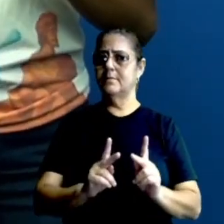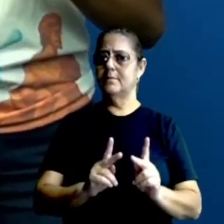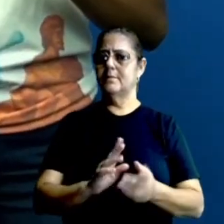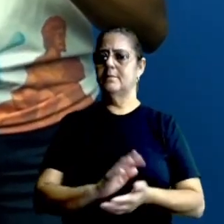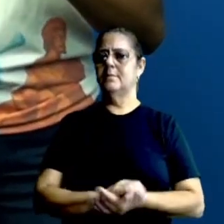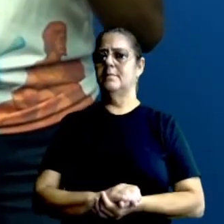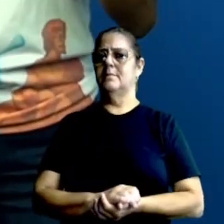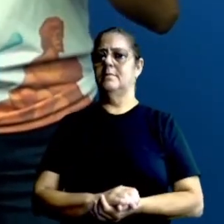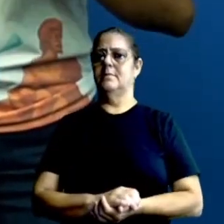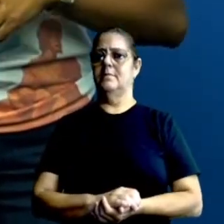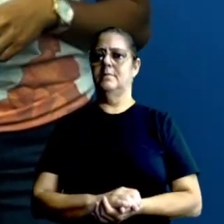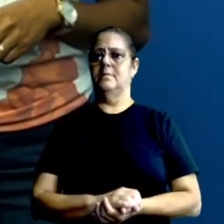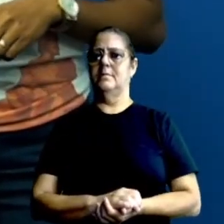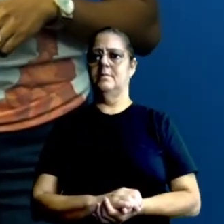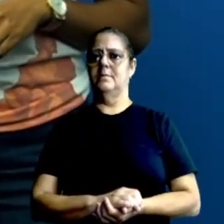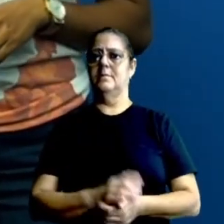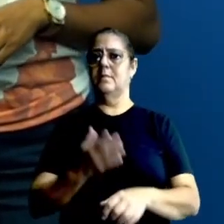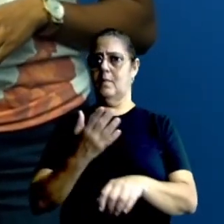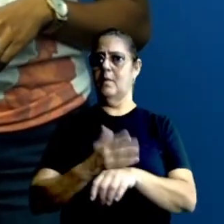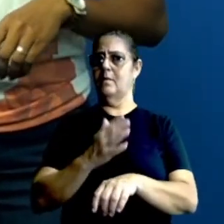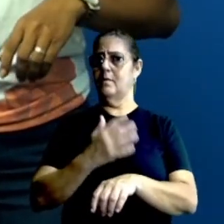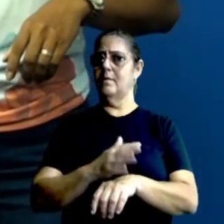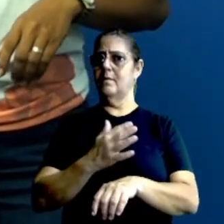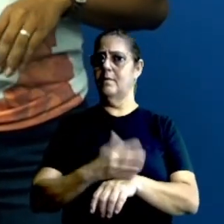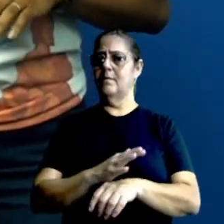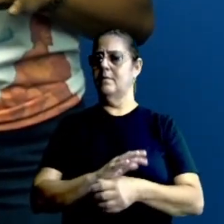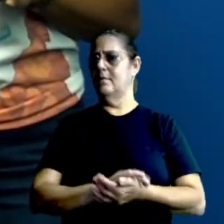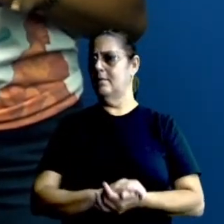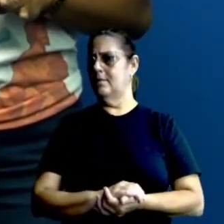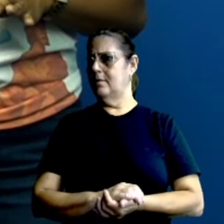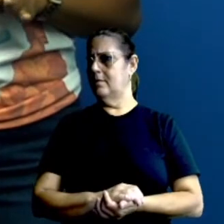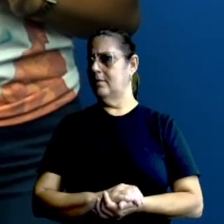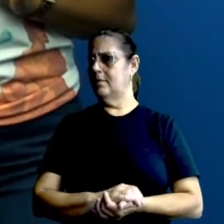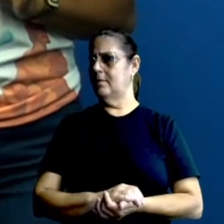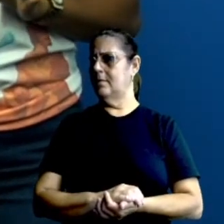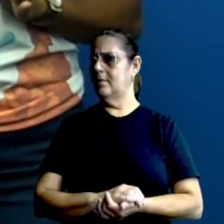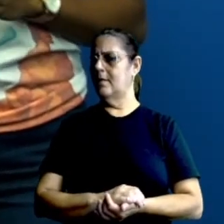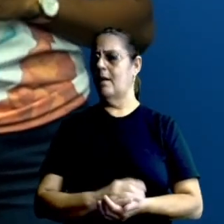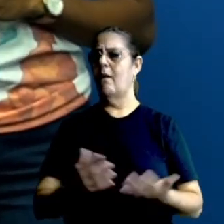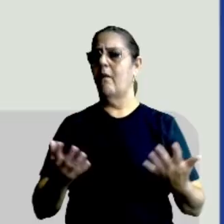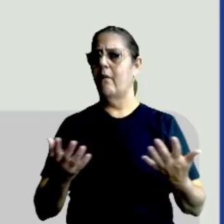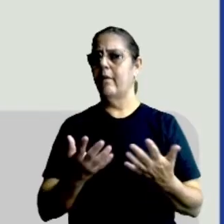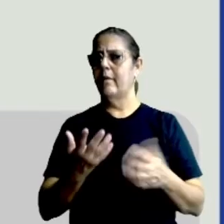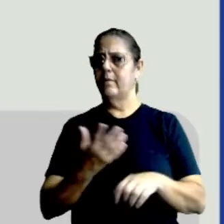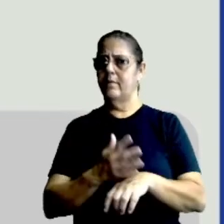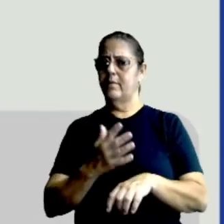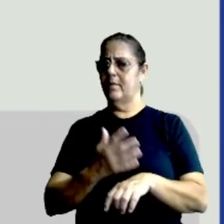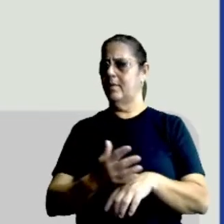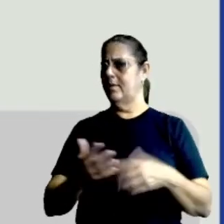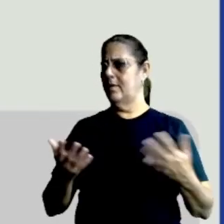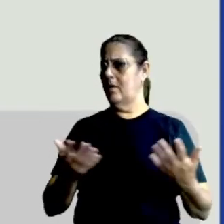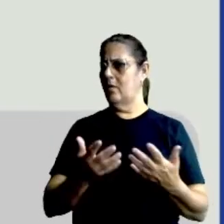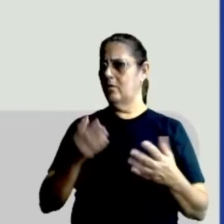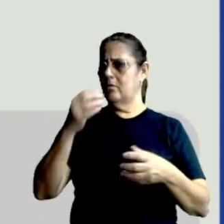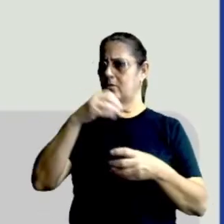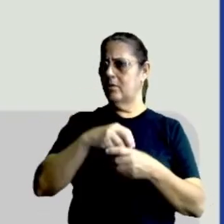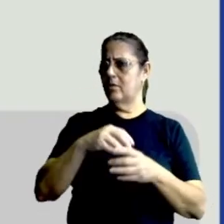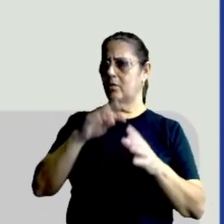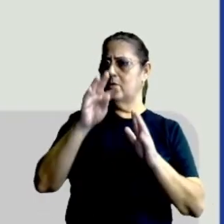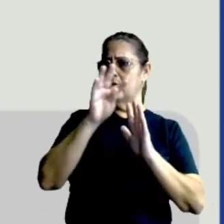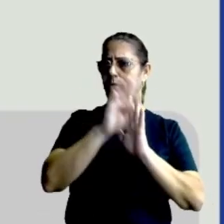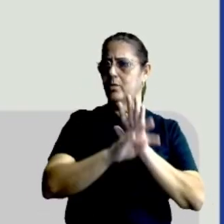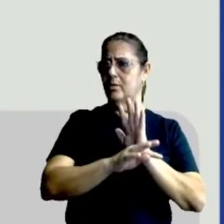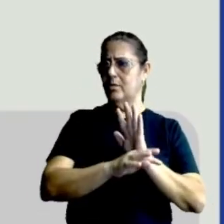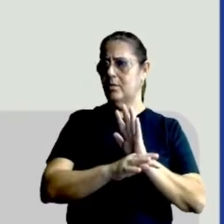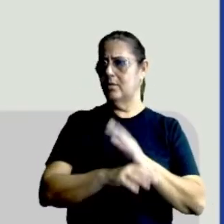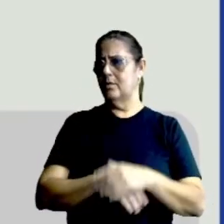bom vamos praticar vamos Oi gente olha a prática de hoje dentro do que nós vimos